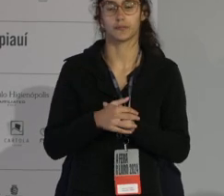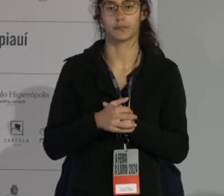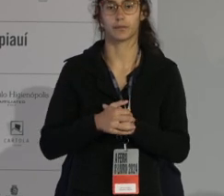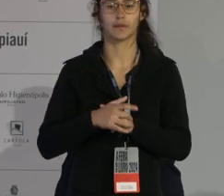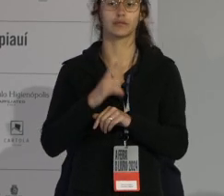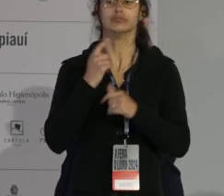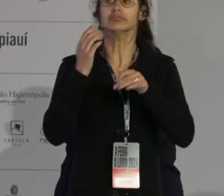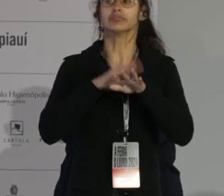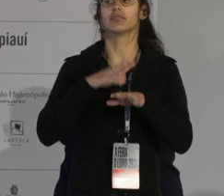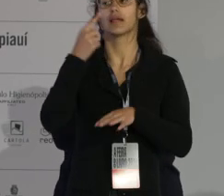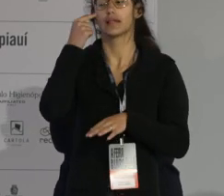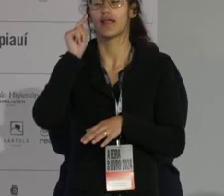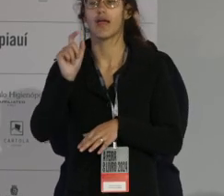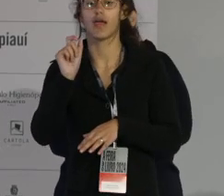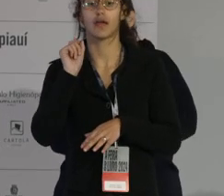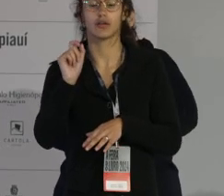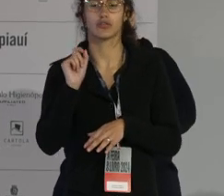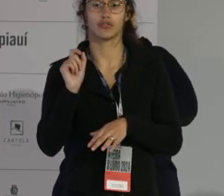teria essa ideia